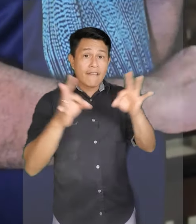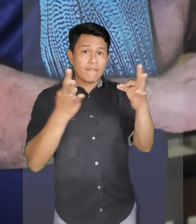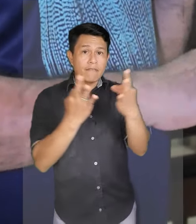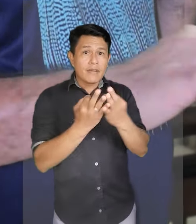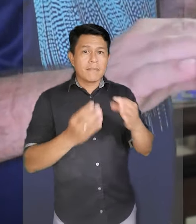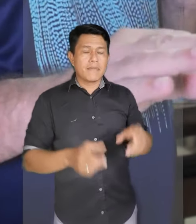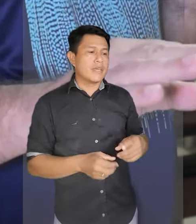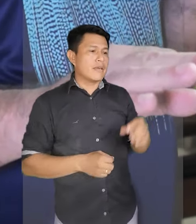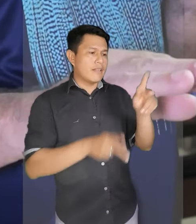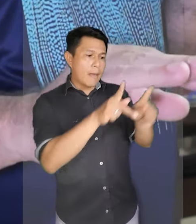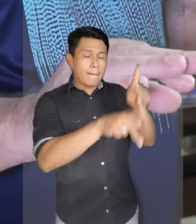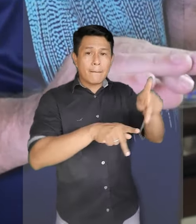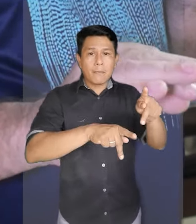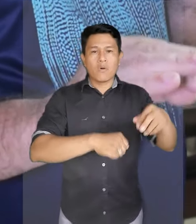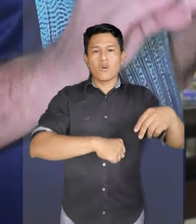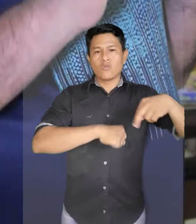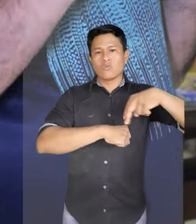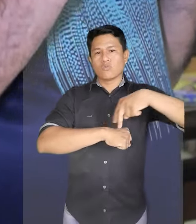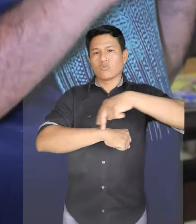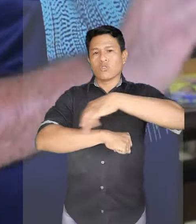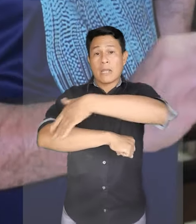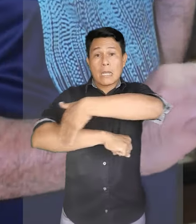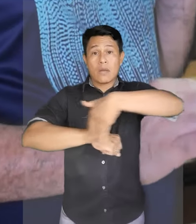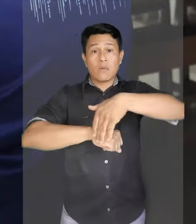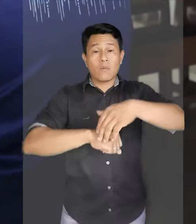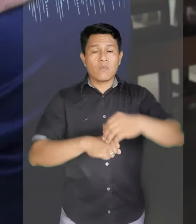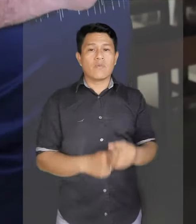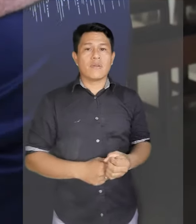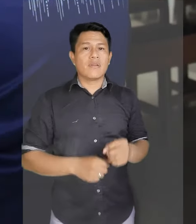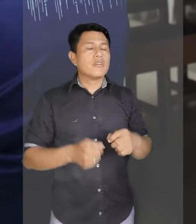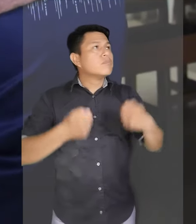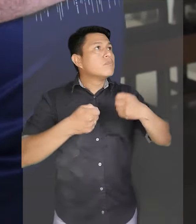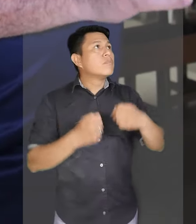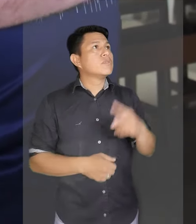inteira. Em qualquer lugar da cidade de Porto Velho que você ande,